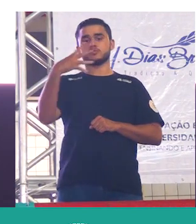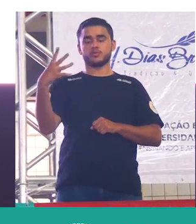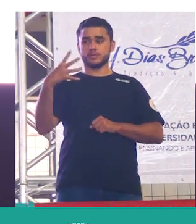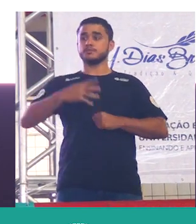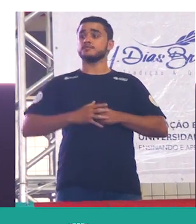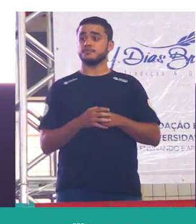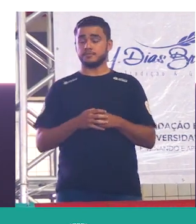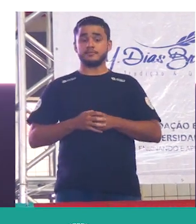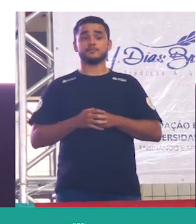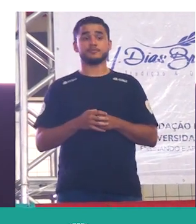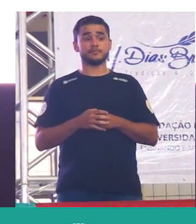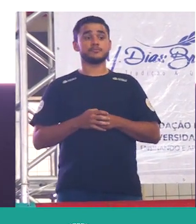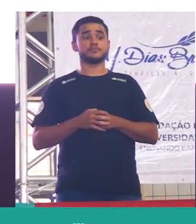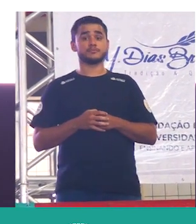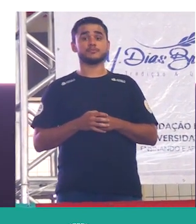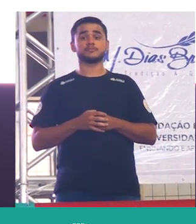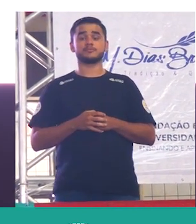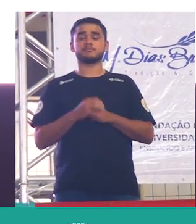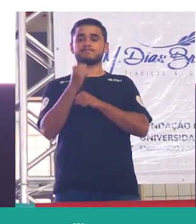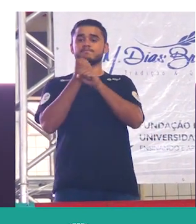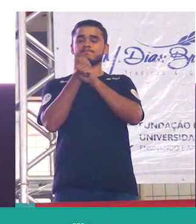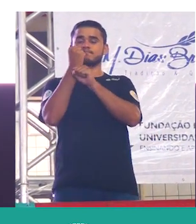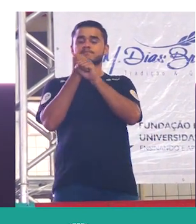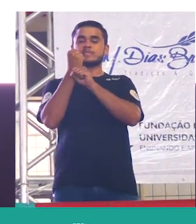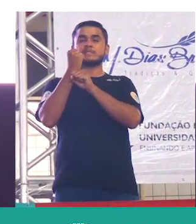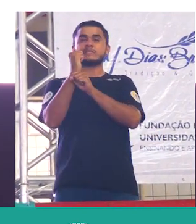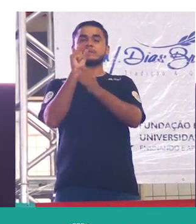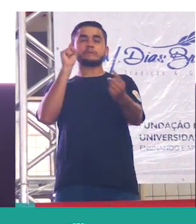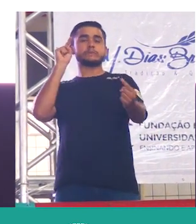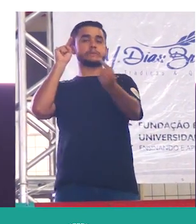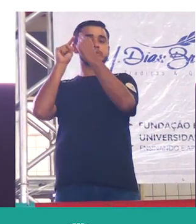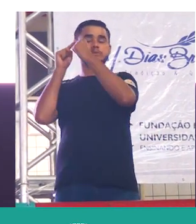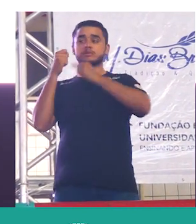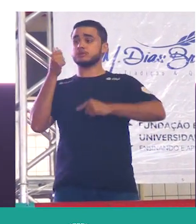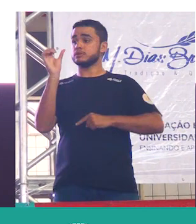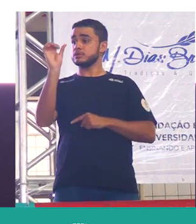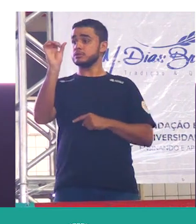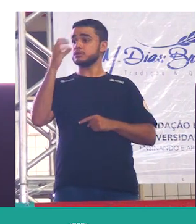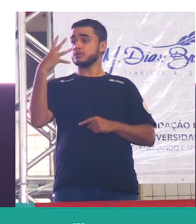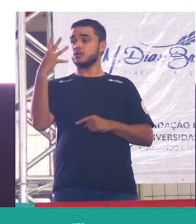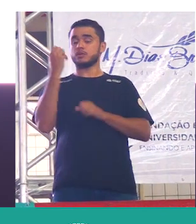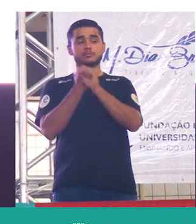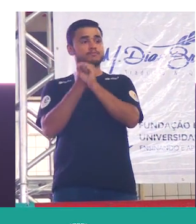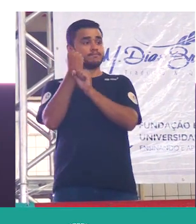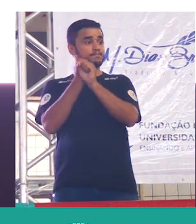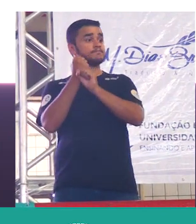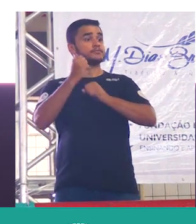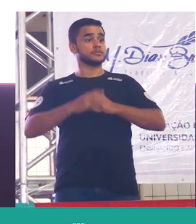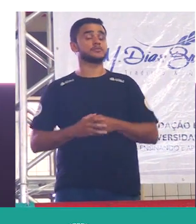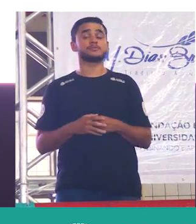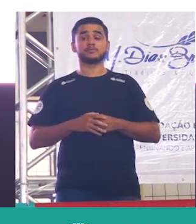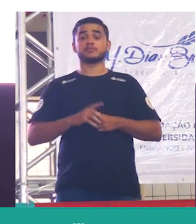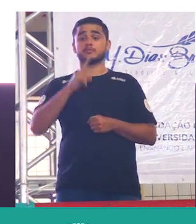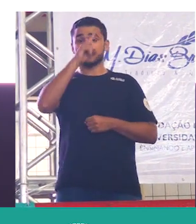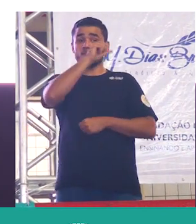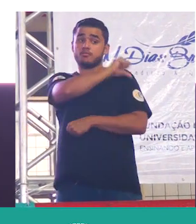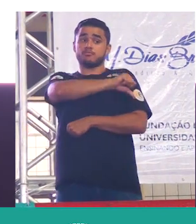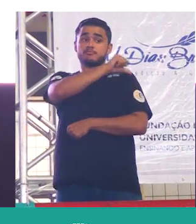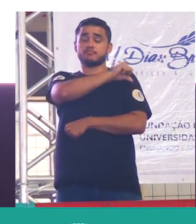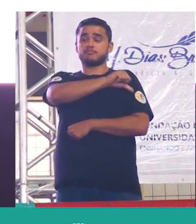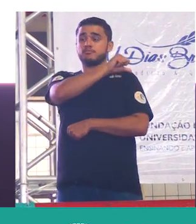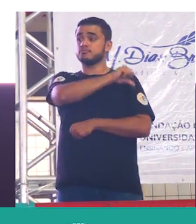1954, quer dizer, há 64 anos. Há 64 anos, lá no Rio de